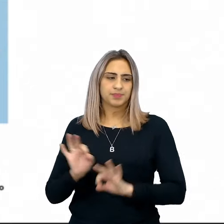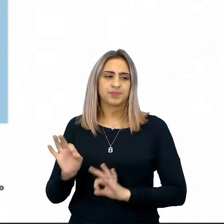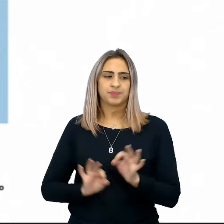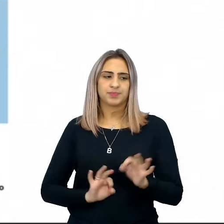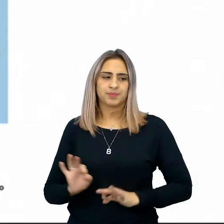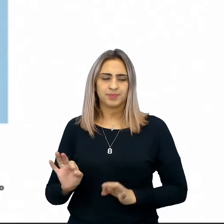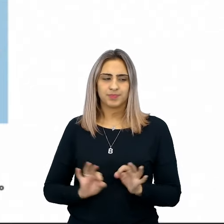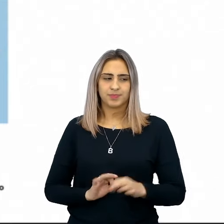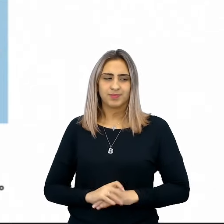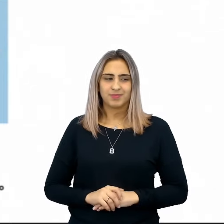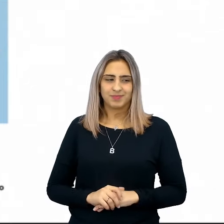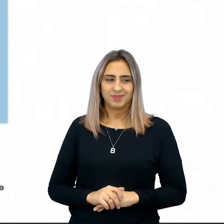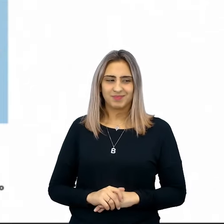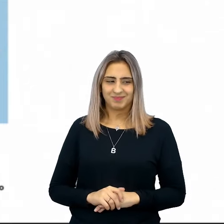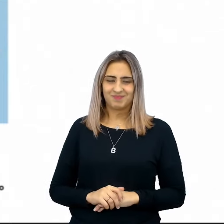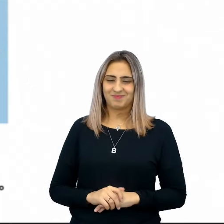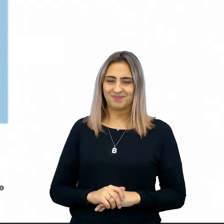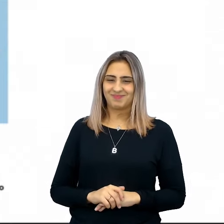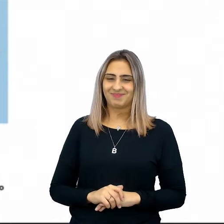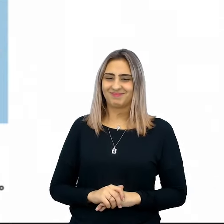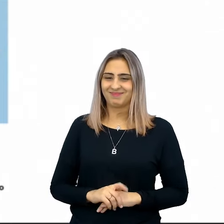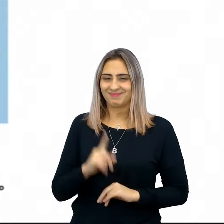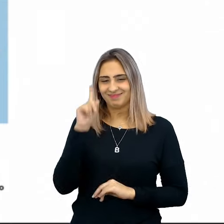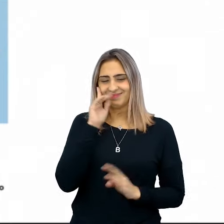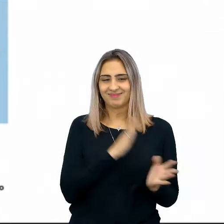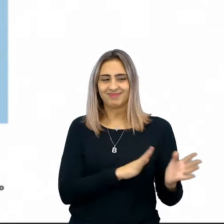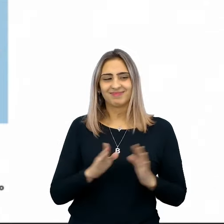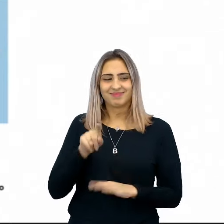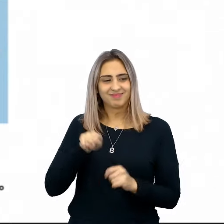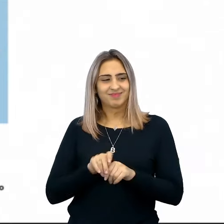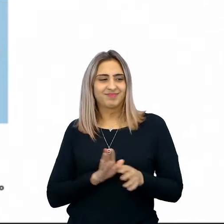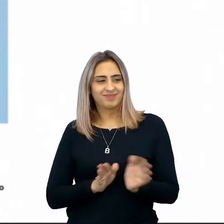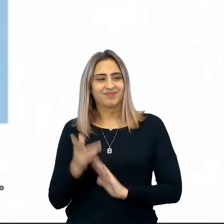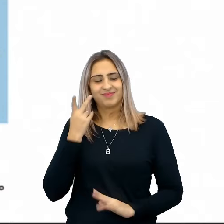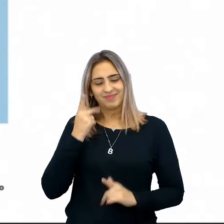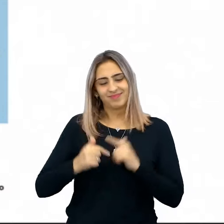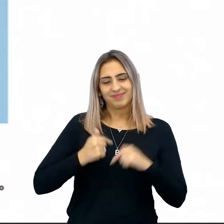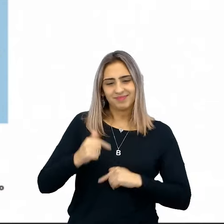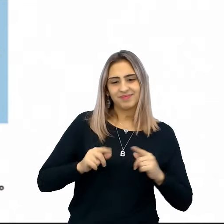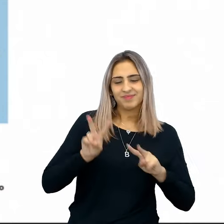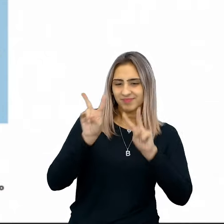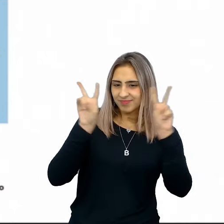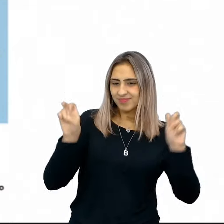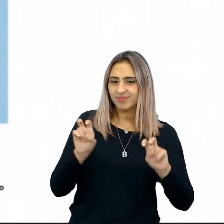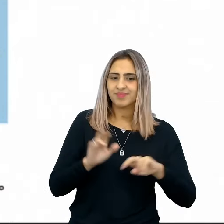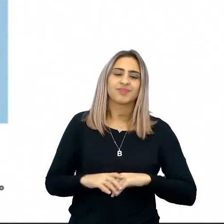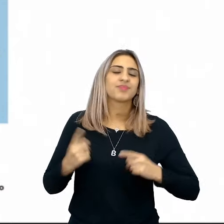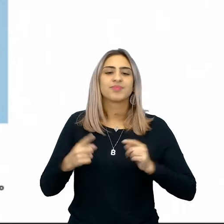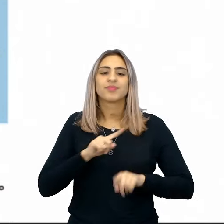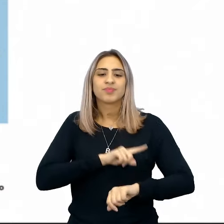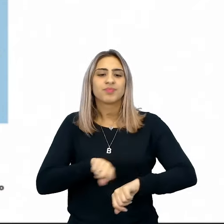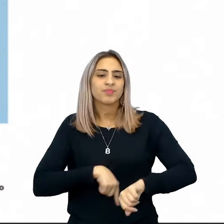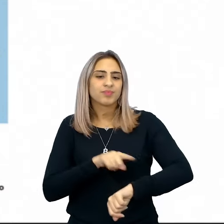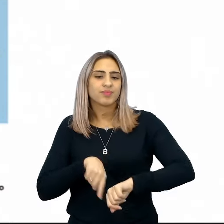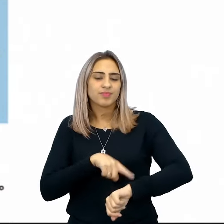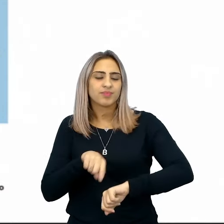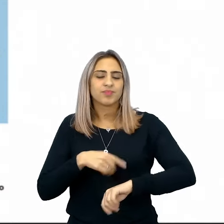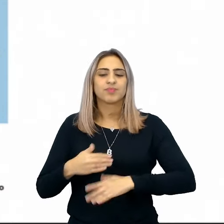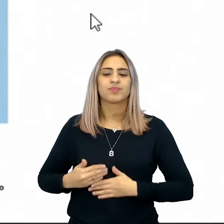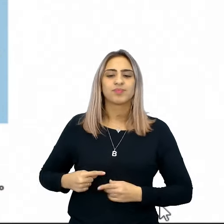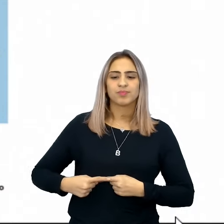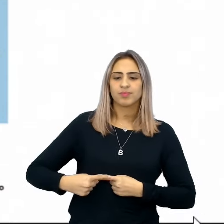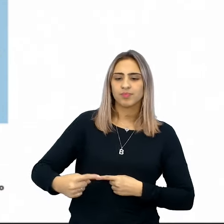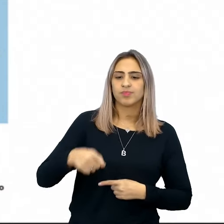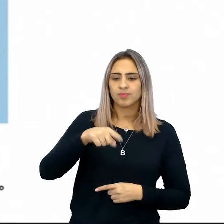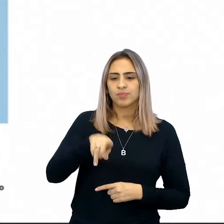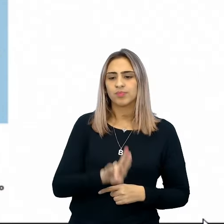como será a SEI, os dias que estão destinados para o trabalho com matemática, né, ou quantas horas diárias durante a semana